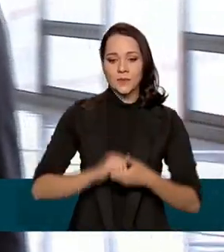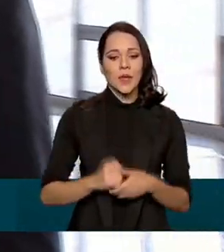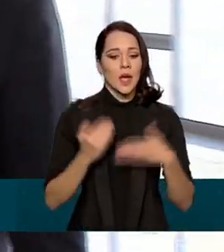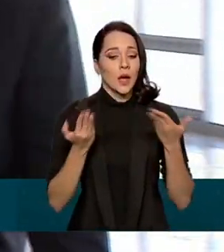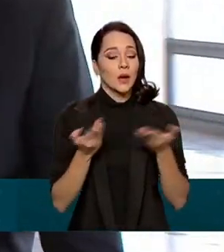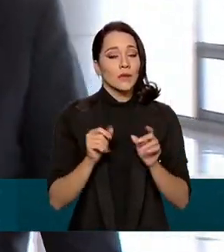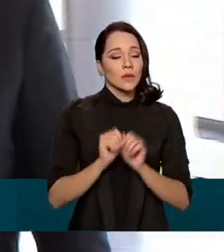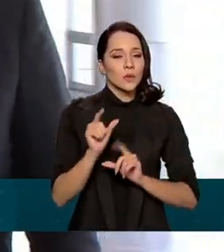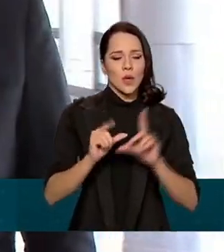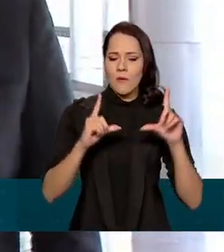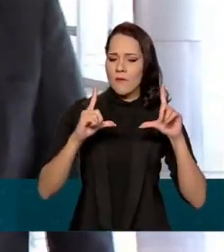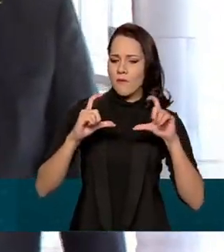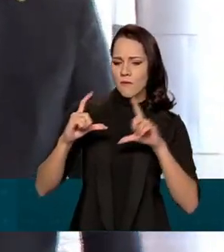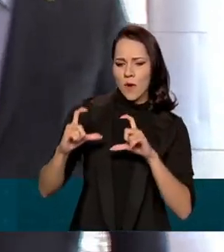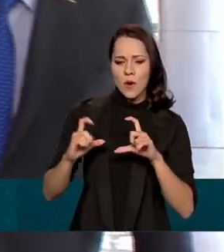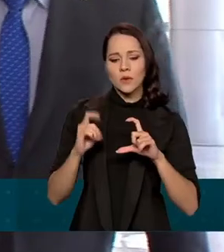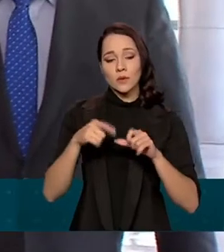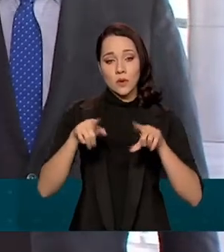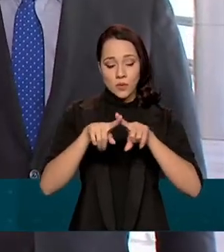foto ali